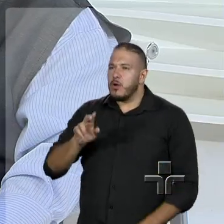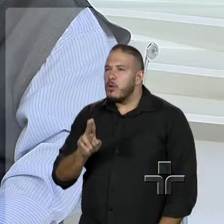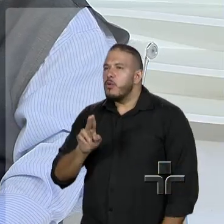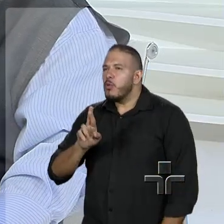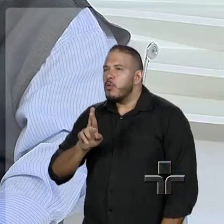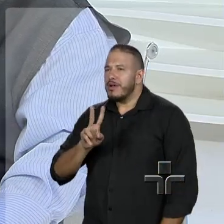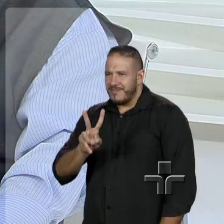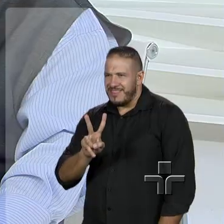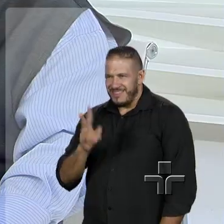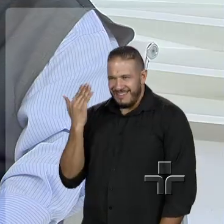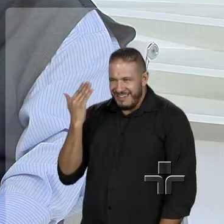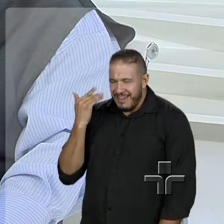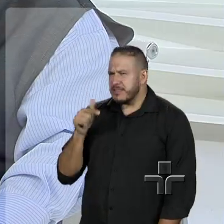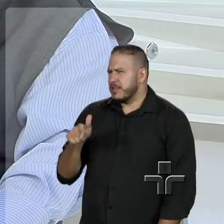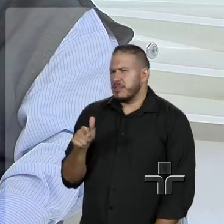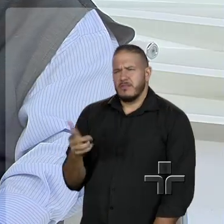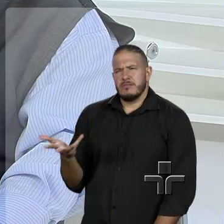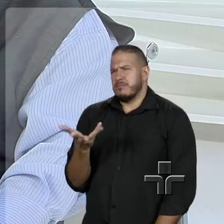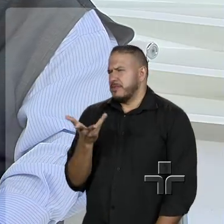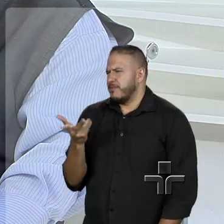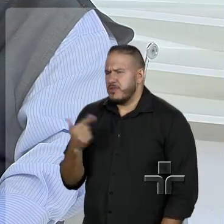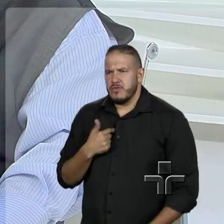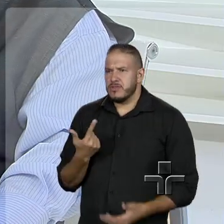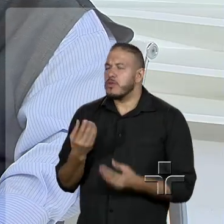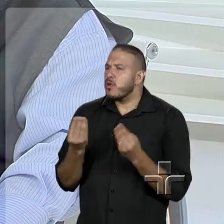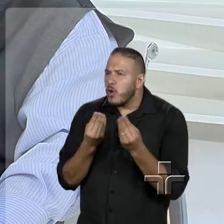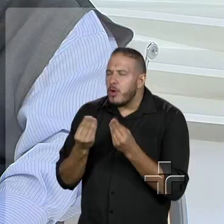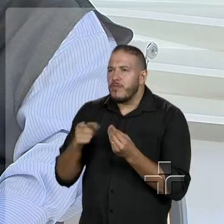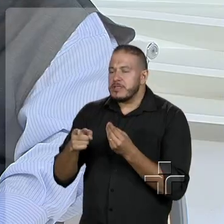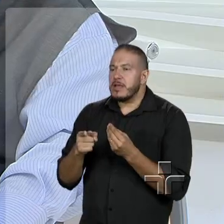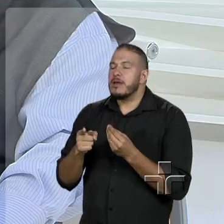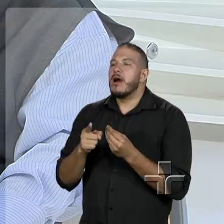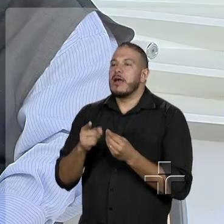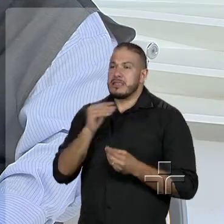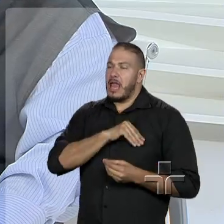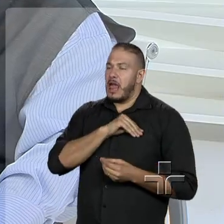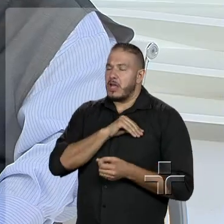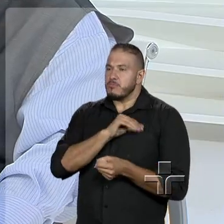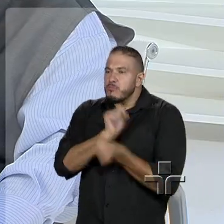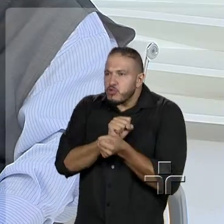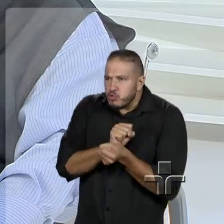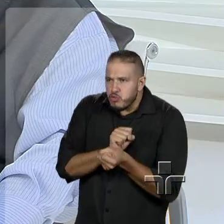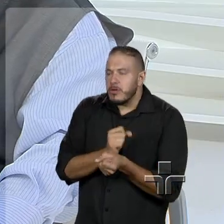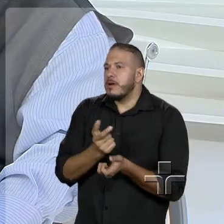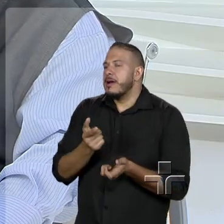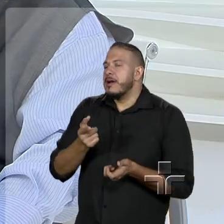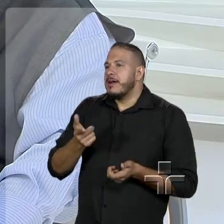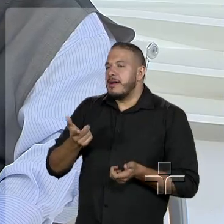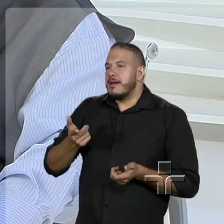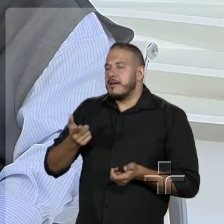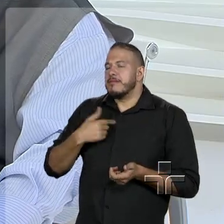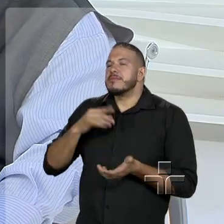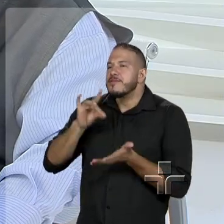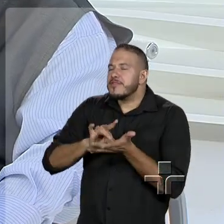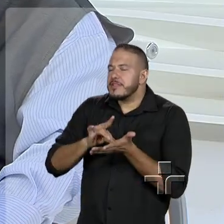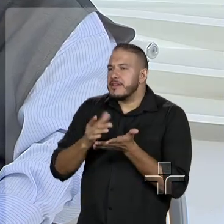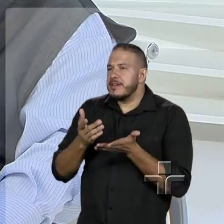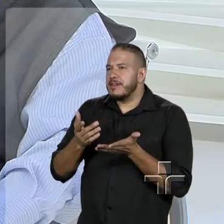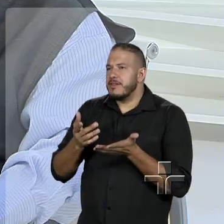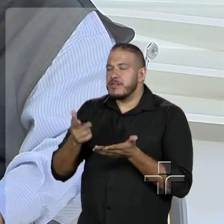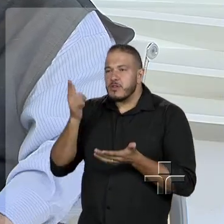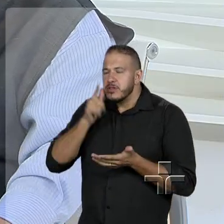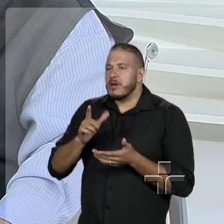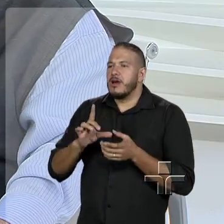é uma obra-prima. Com a URV você congelou salários, na verdade, você